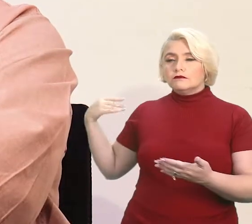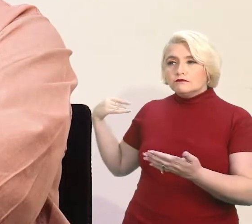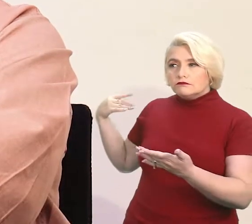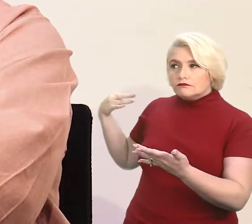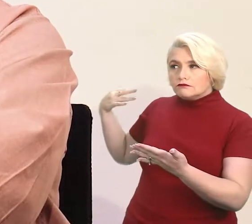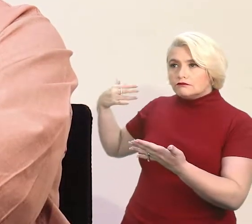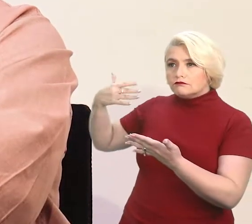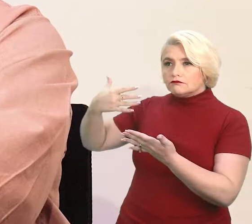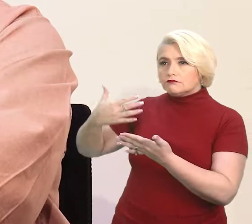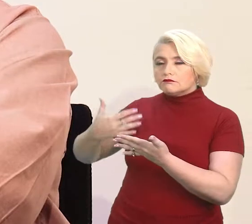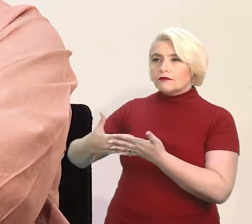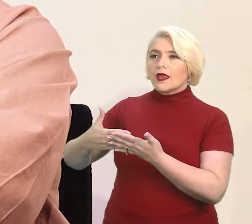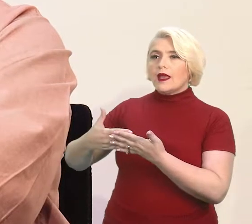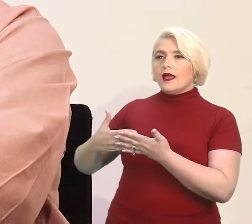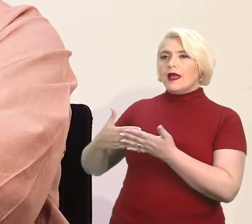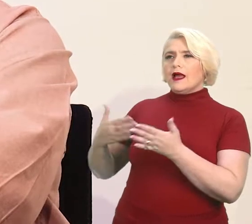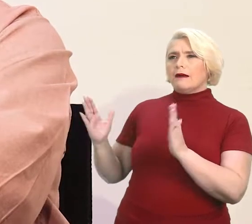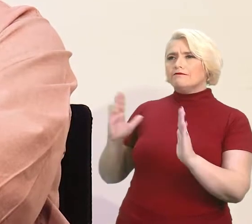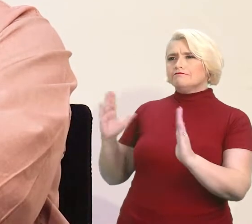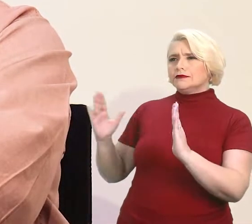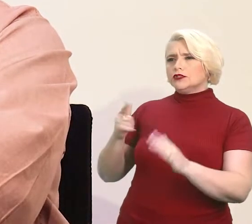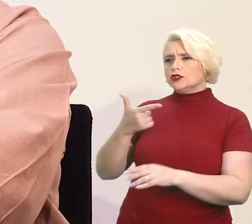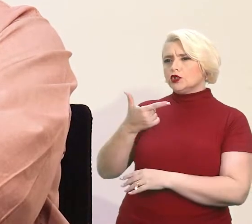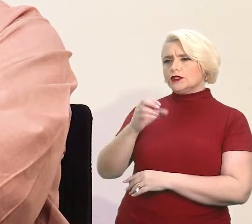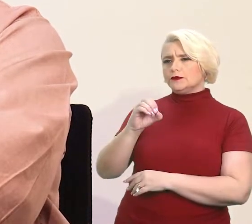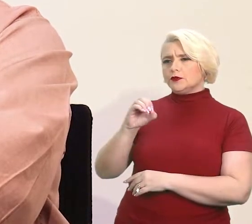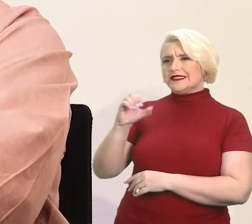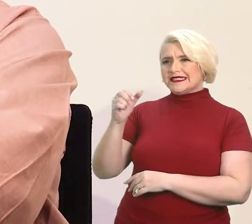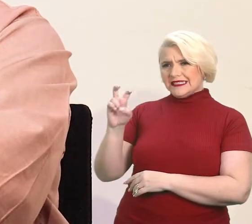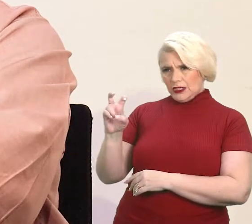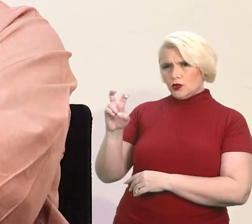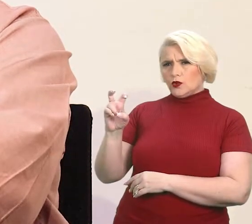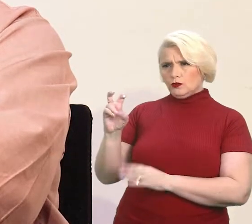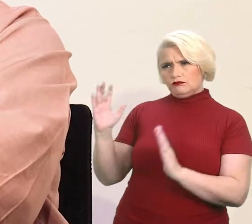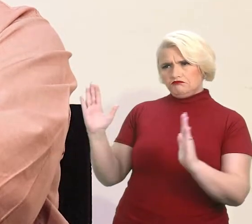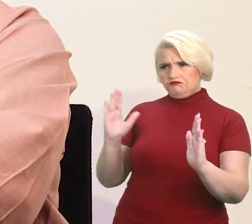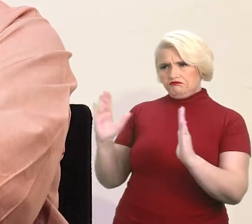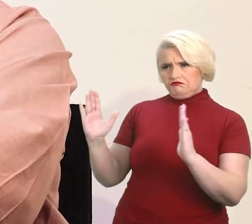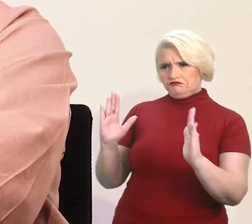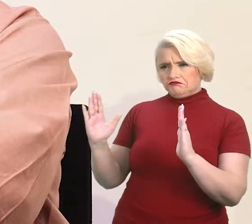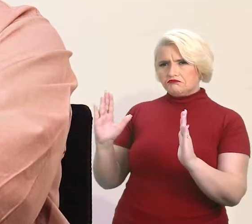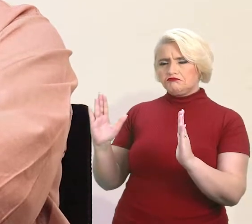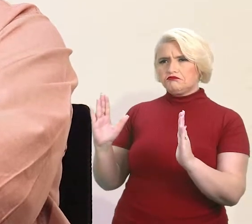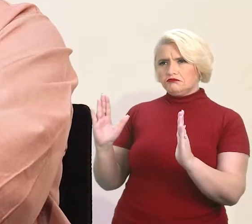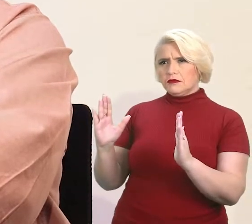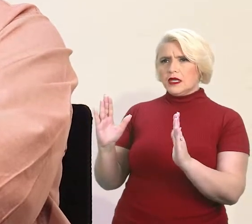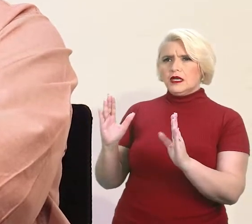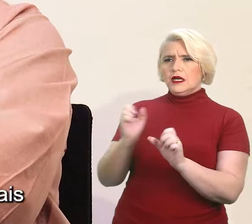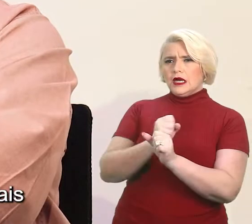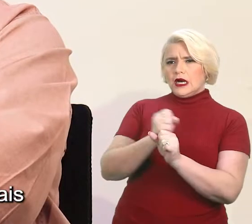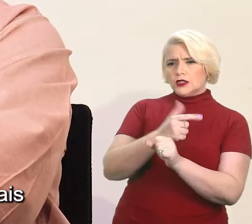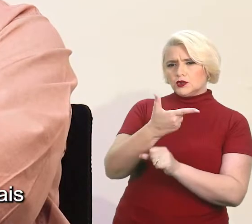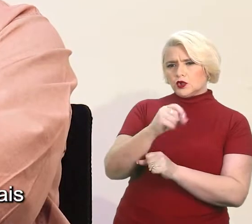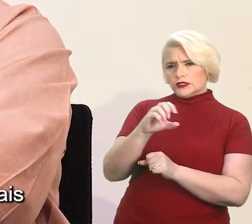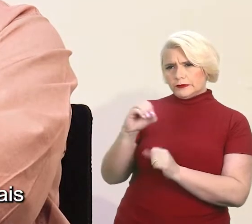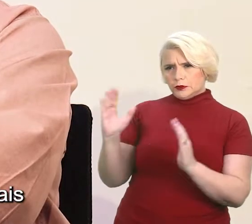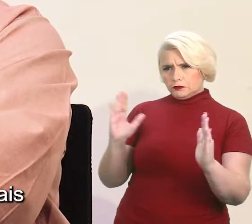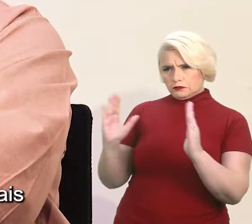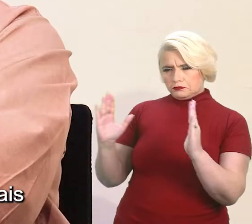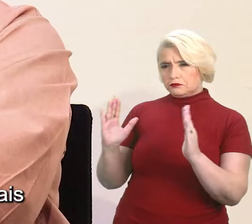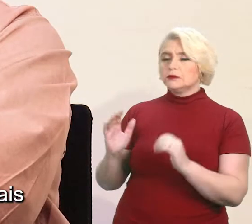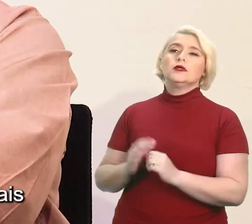até 2005, vamos falar assim, até o início dos anos 2000, nós só